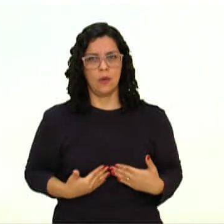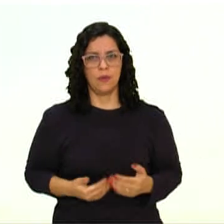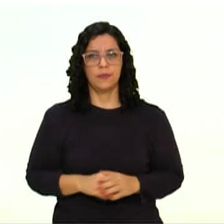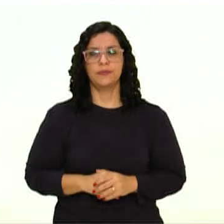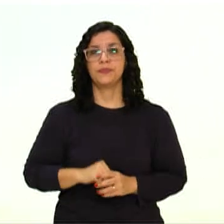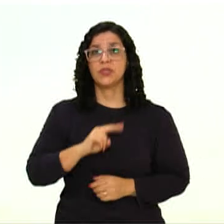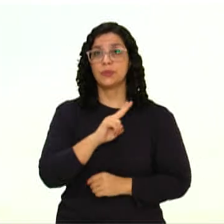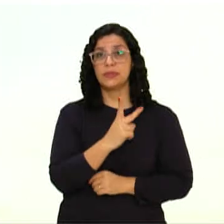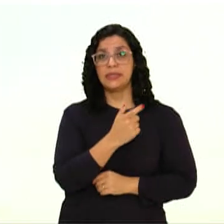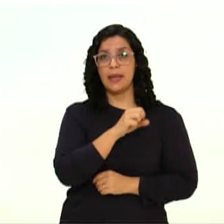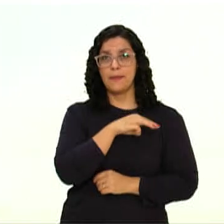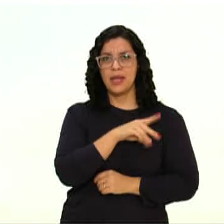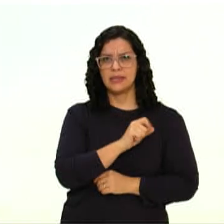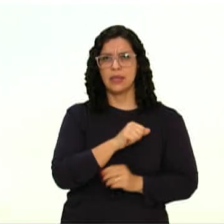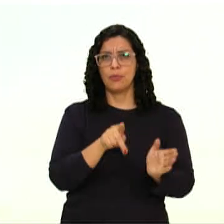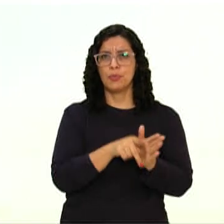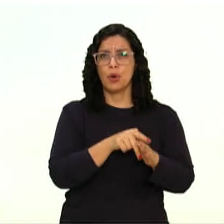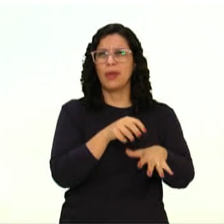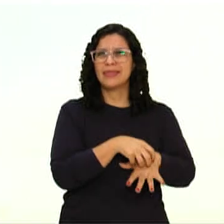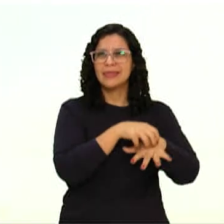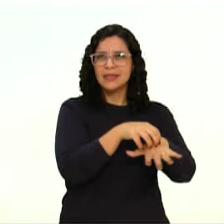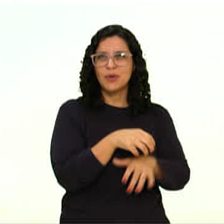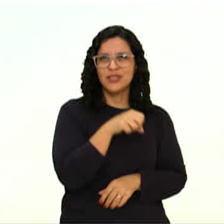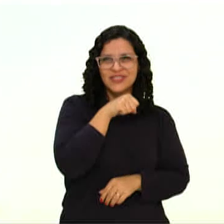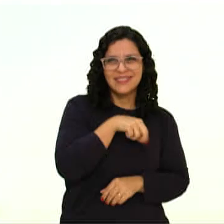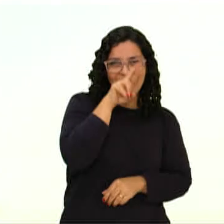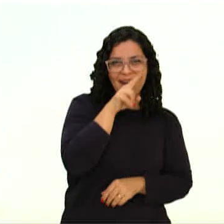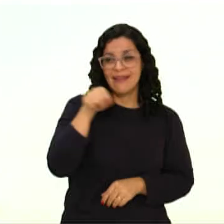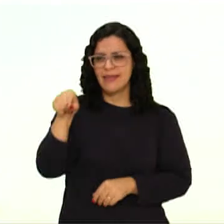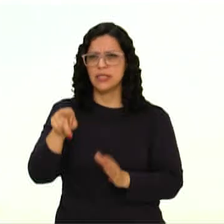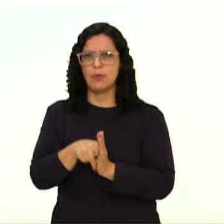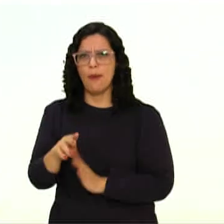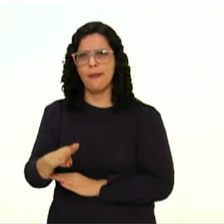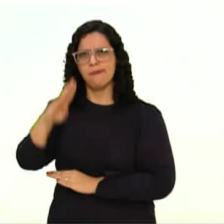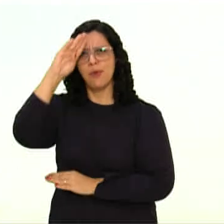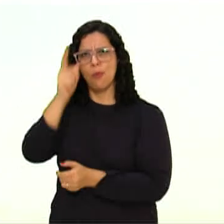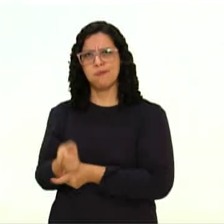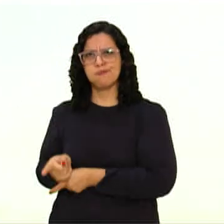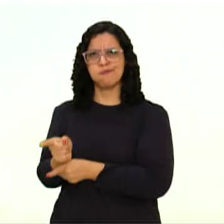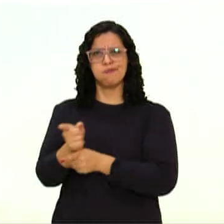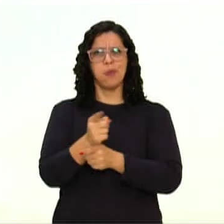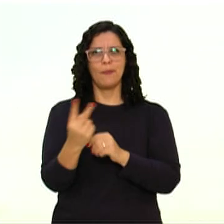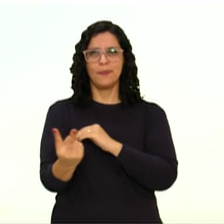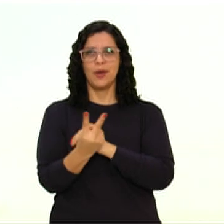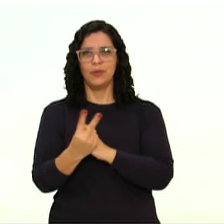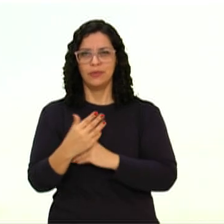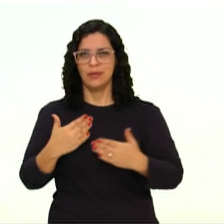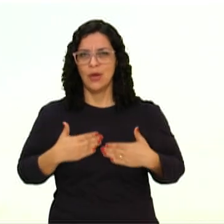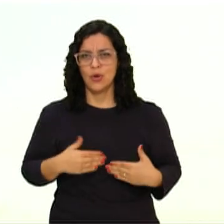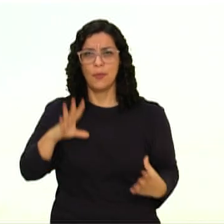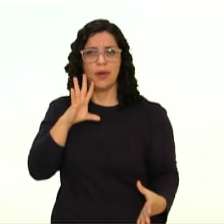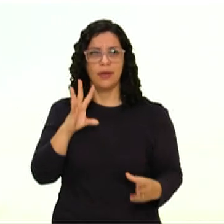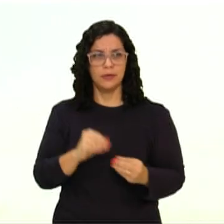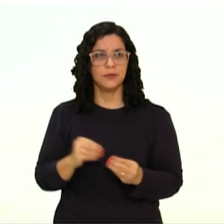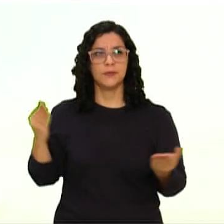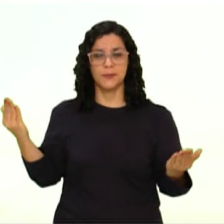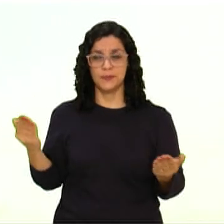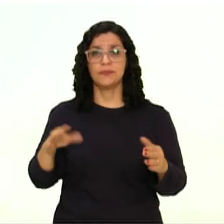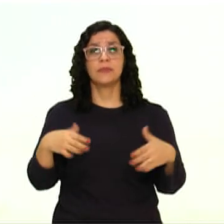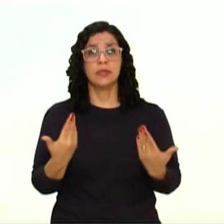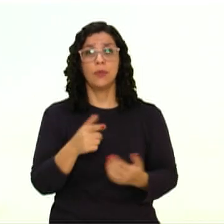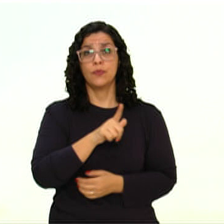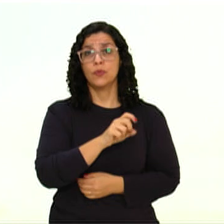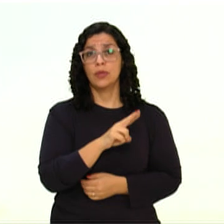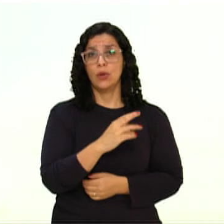as hemácias, função de transporte e os leucócitos, função de defesa. Bem específico assim, bem resumidamente, né?